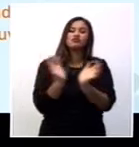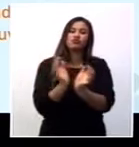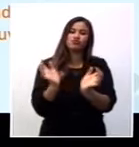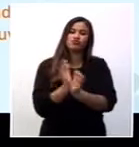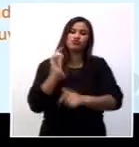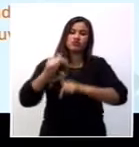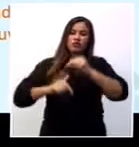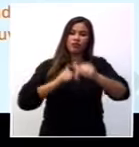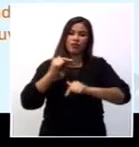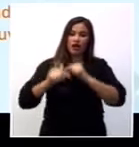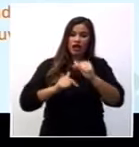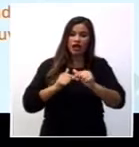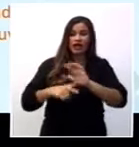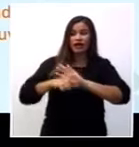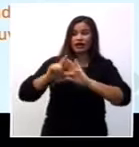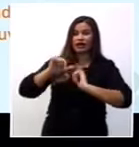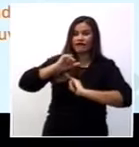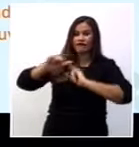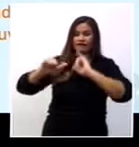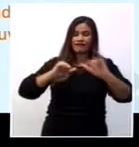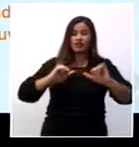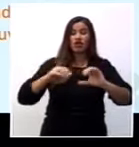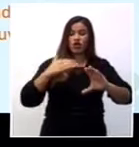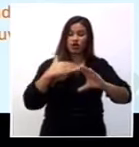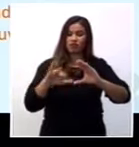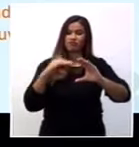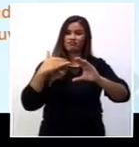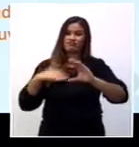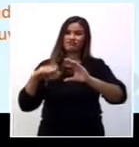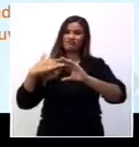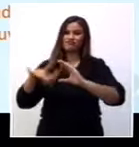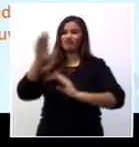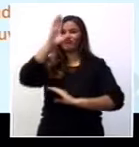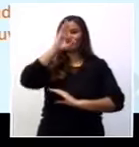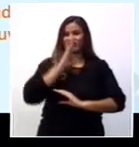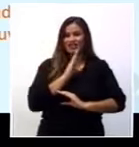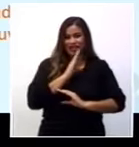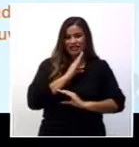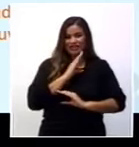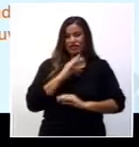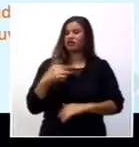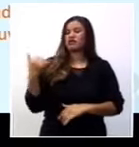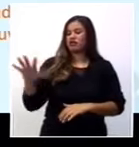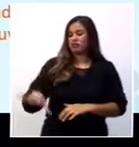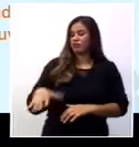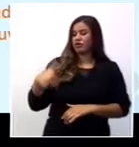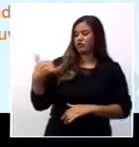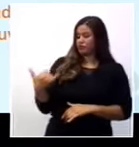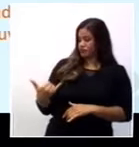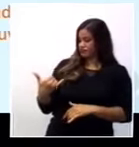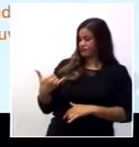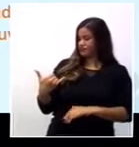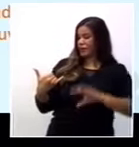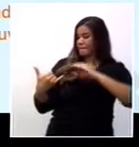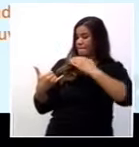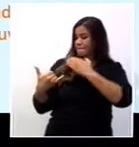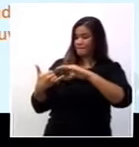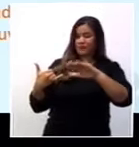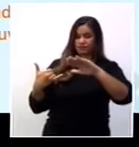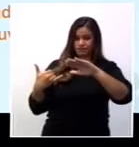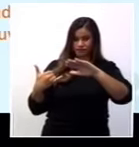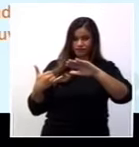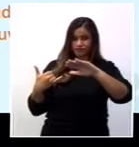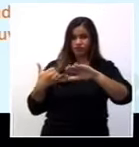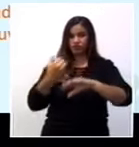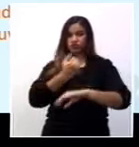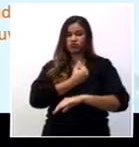com alertas climáticos via SMS, totalmente gratuitos. Você vai pegar o seu celular, vai mandar um SMS para